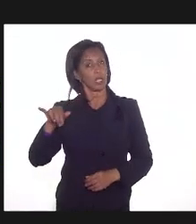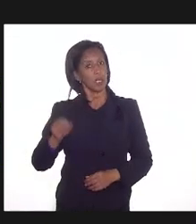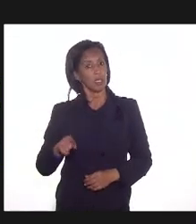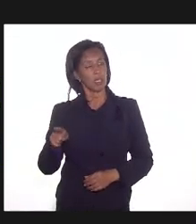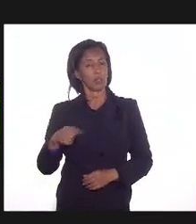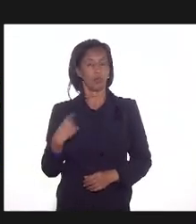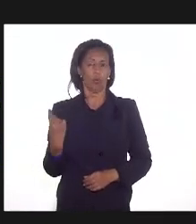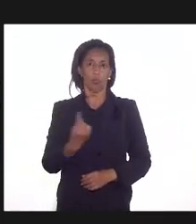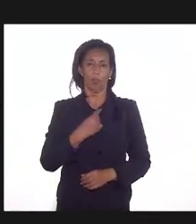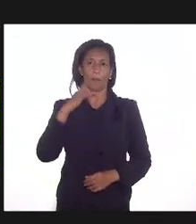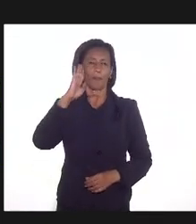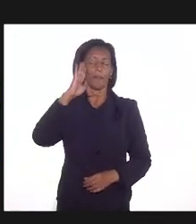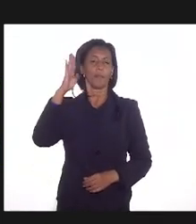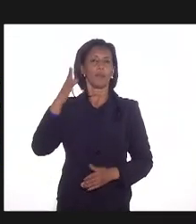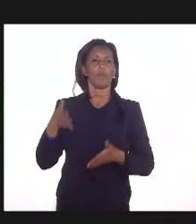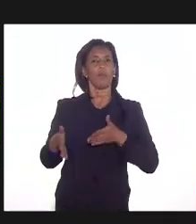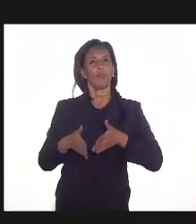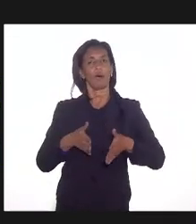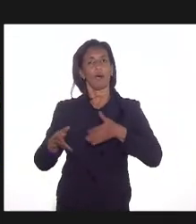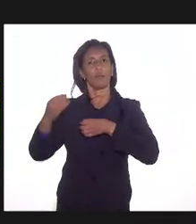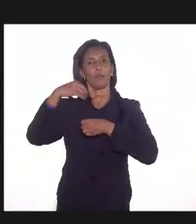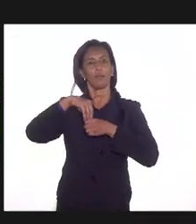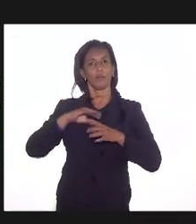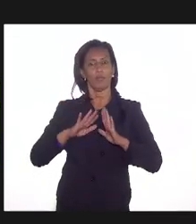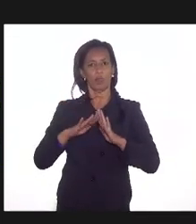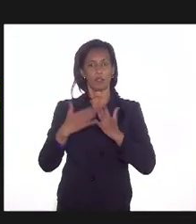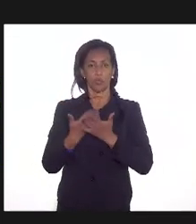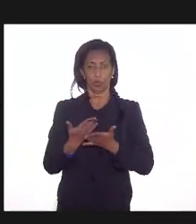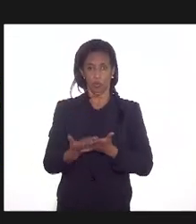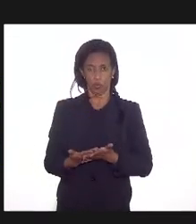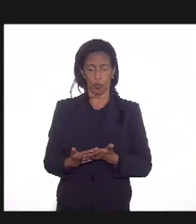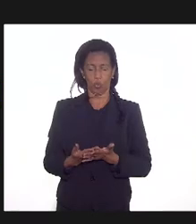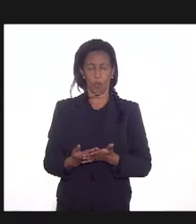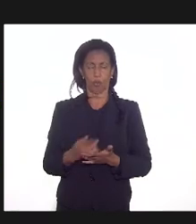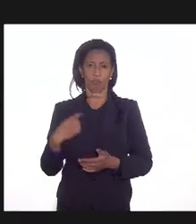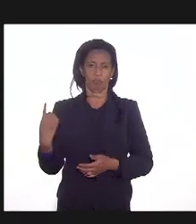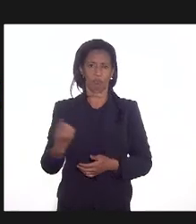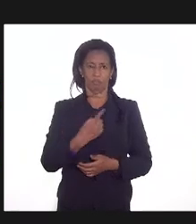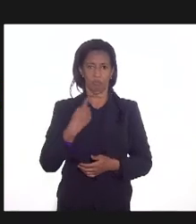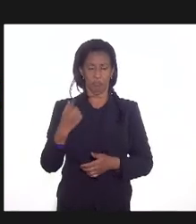é o nosso principal caminho aqui dentro da escola, tá? Nós funcionamos